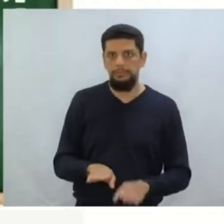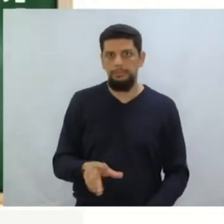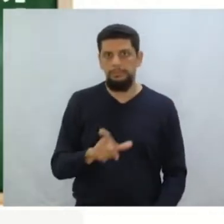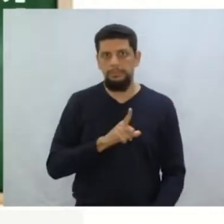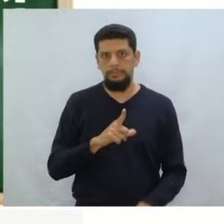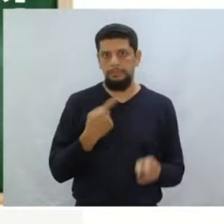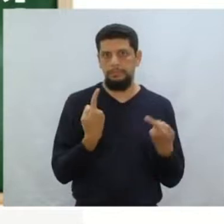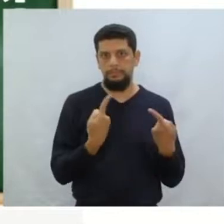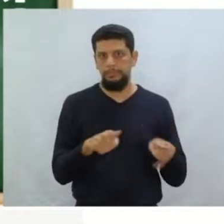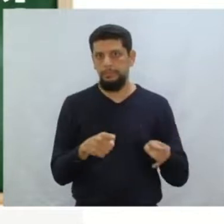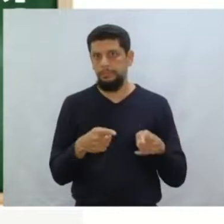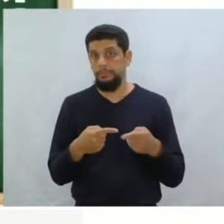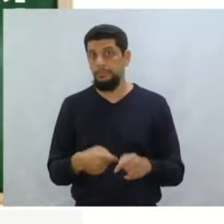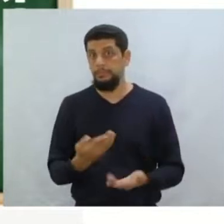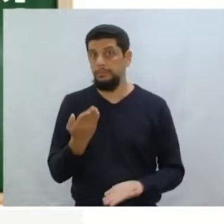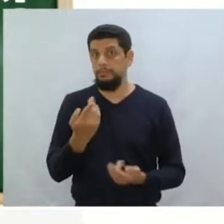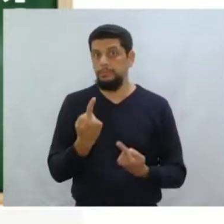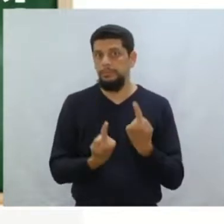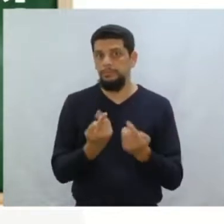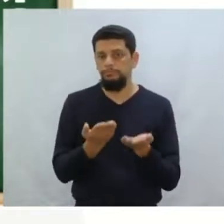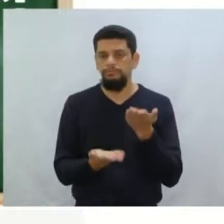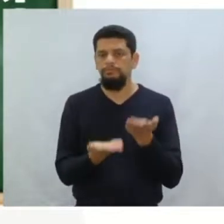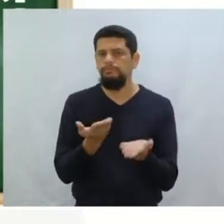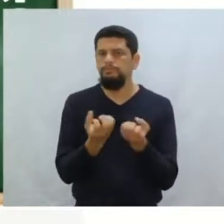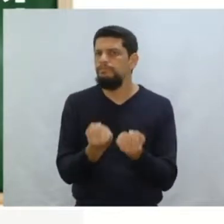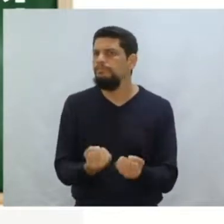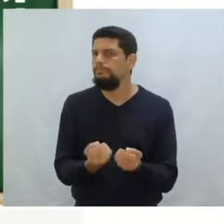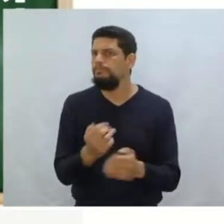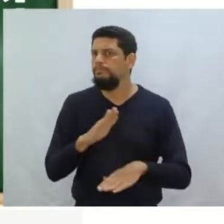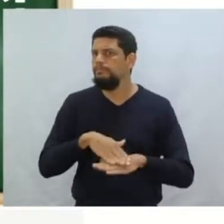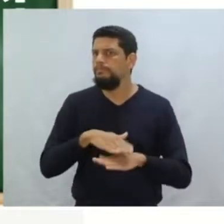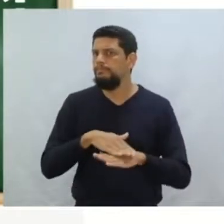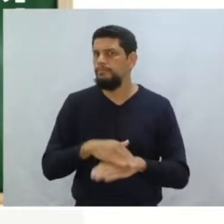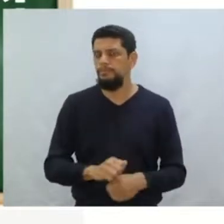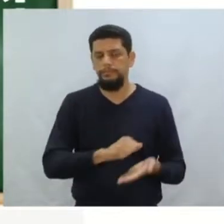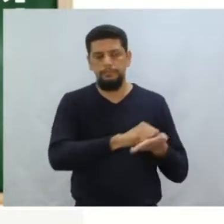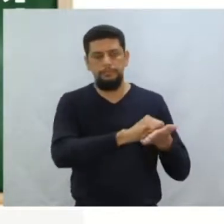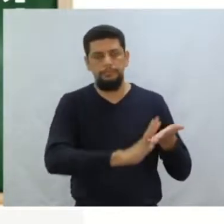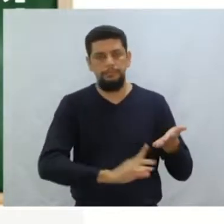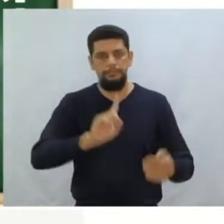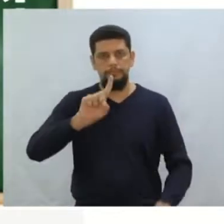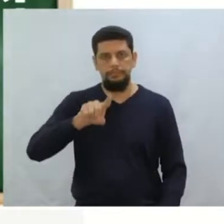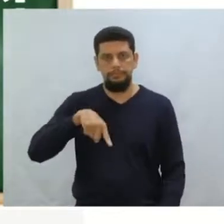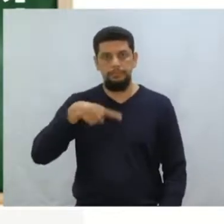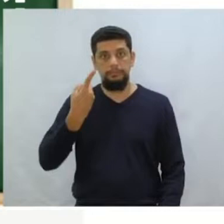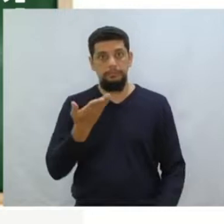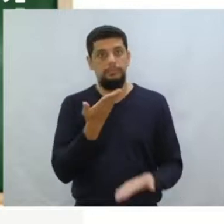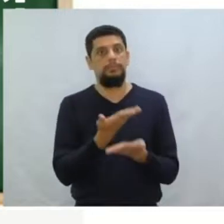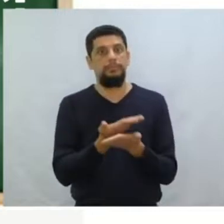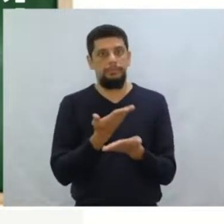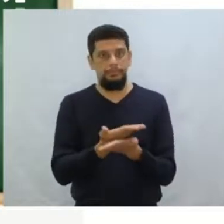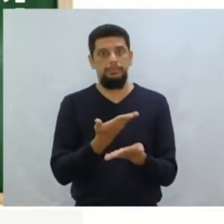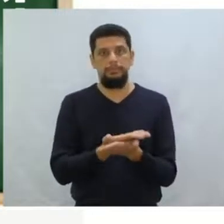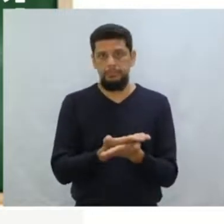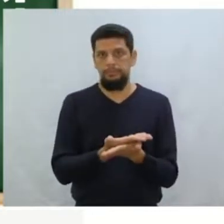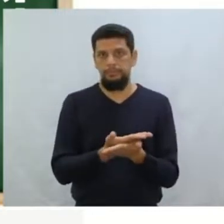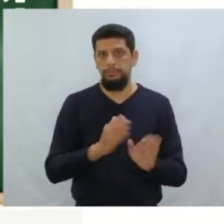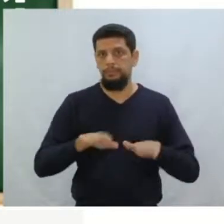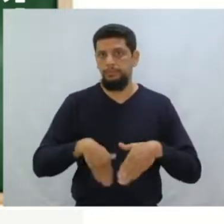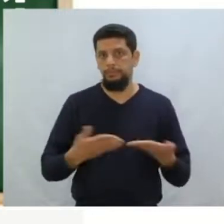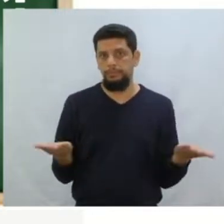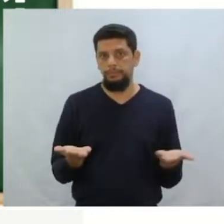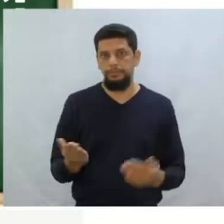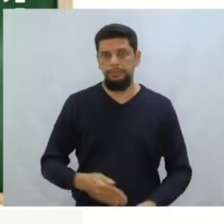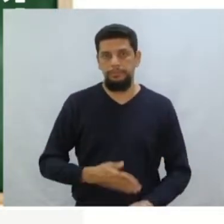atividades. Temos também desafio. Qual pesa mais? E uma atividade para a próxima